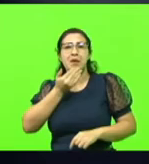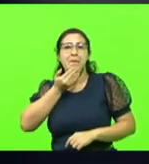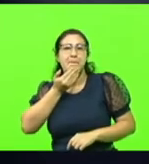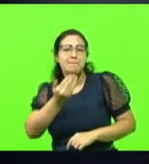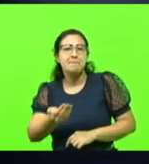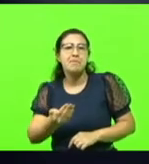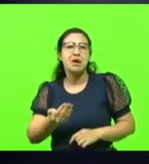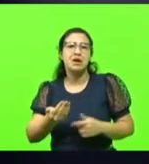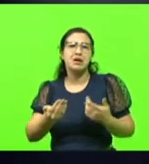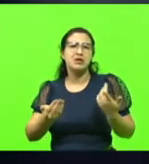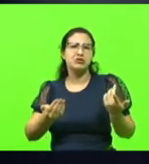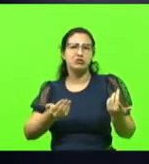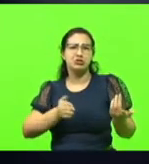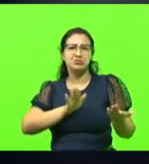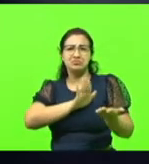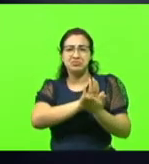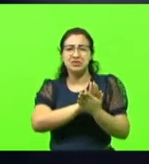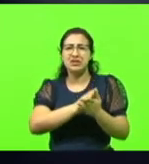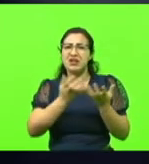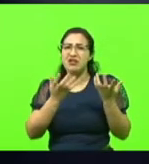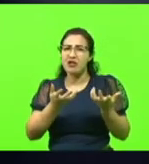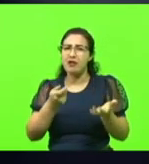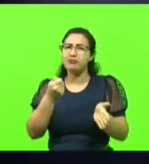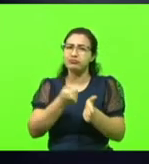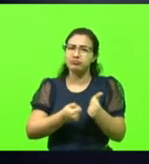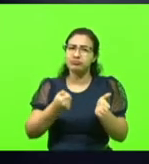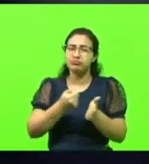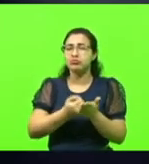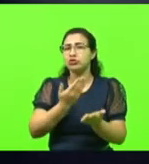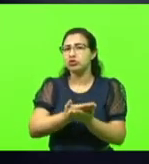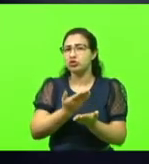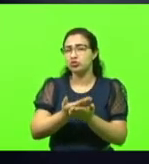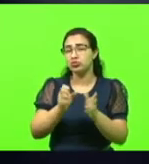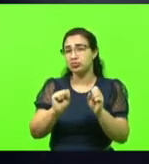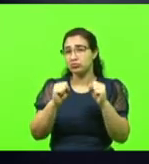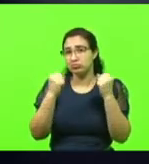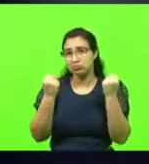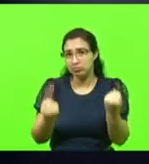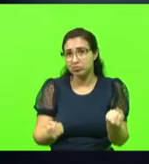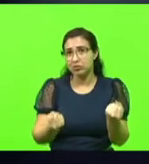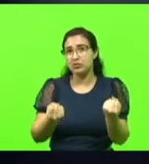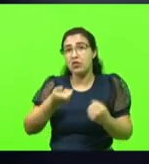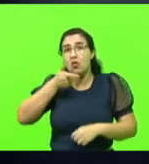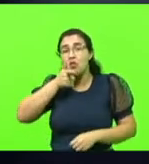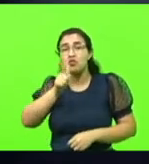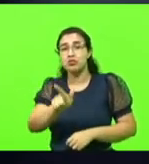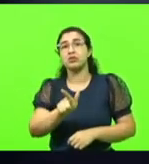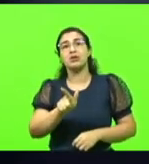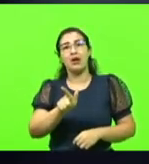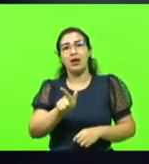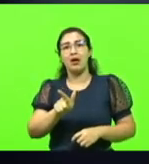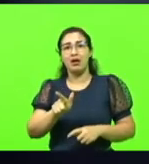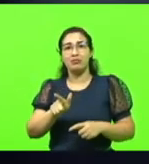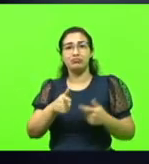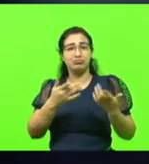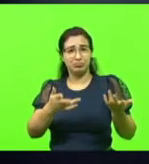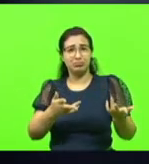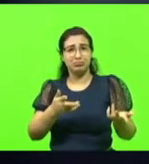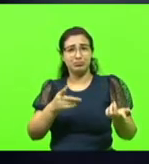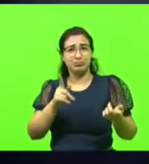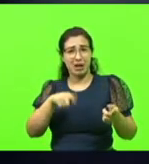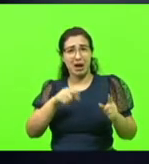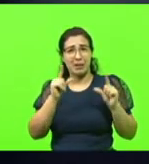quando você vai atrás de alguma coisa, quando você estuda, você se dedica e você consegue essas vitórias, e